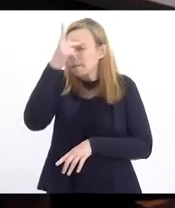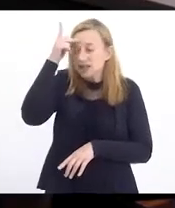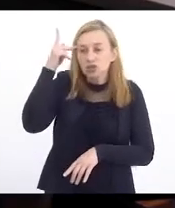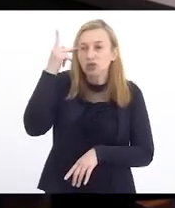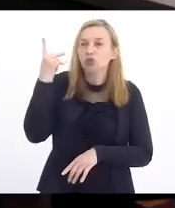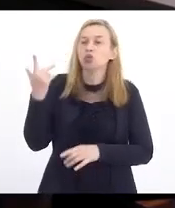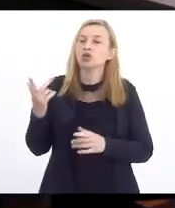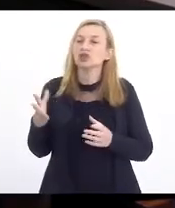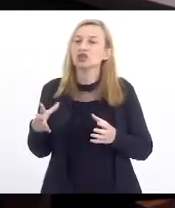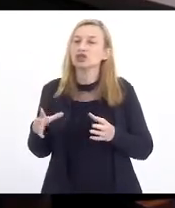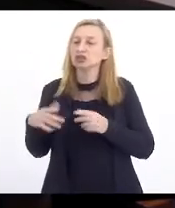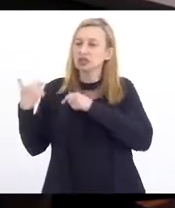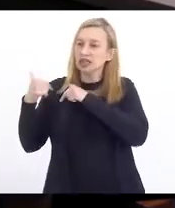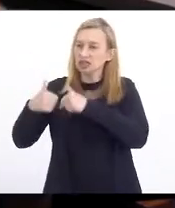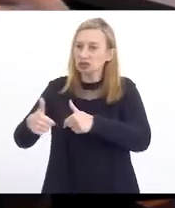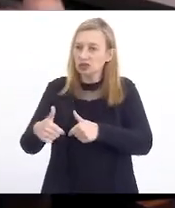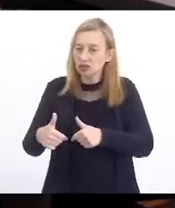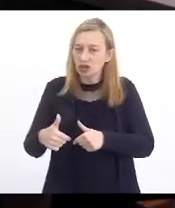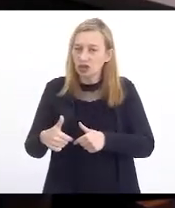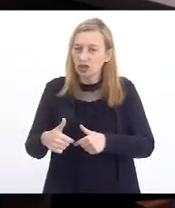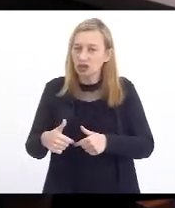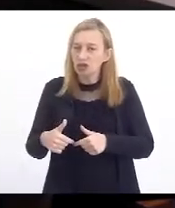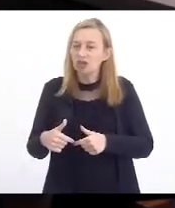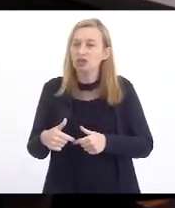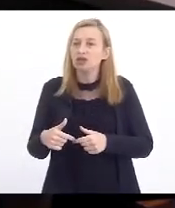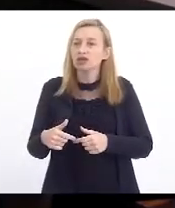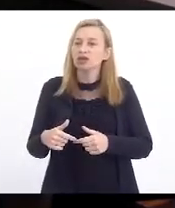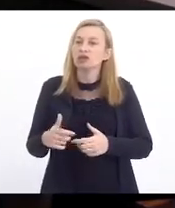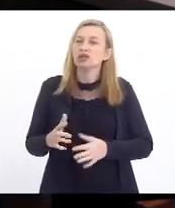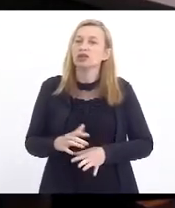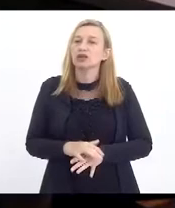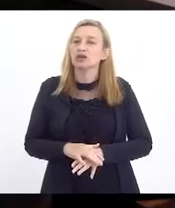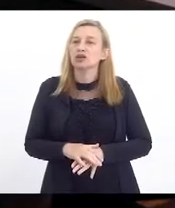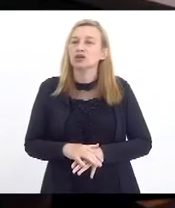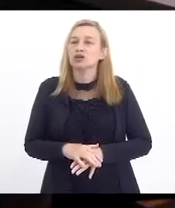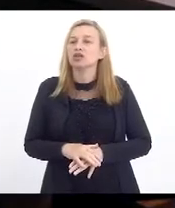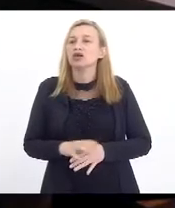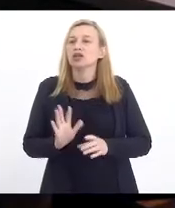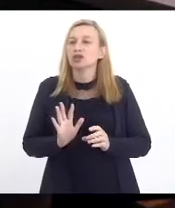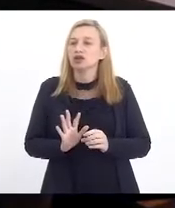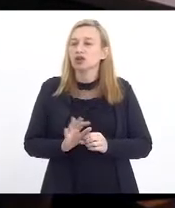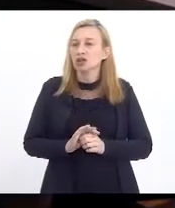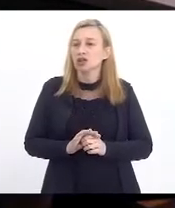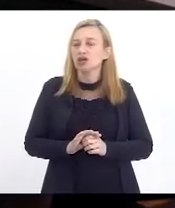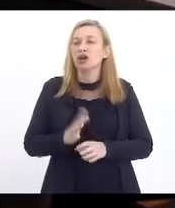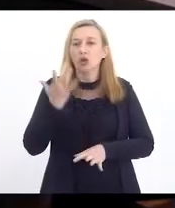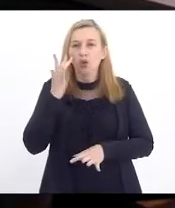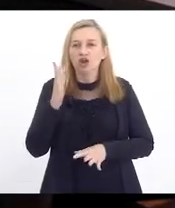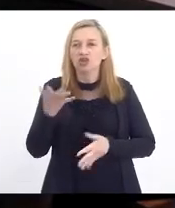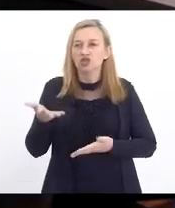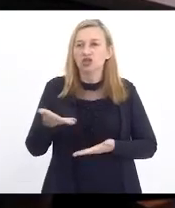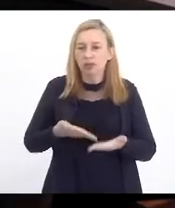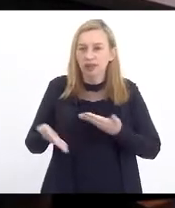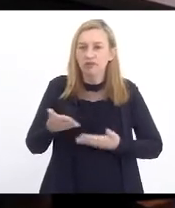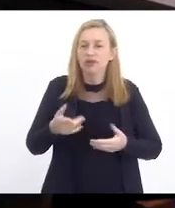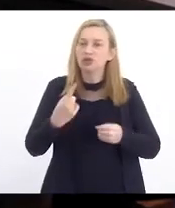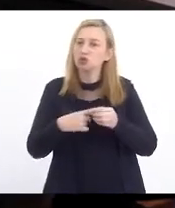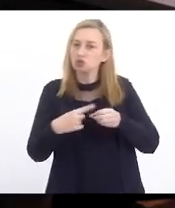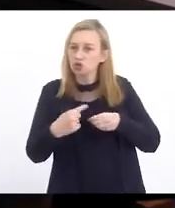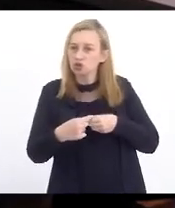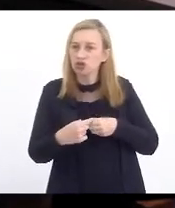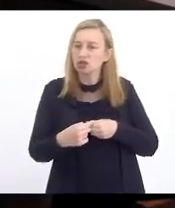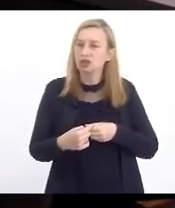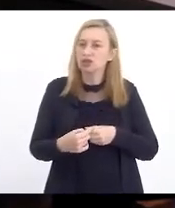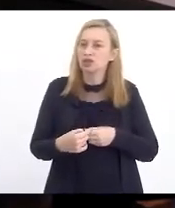populações tradicionais que no macro projeto acabam não tendo a visibilidade necessária, e acho que a participação dos municípios acaba